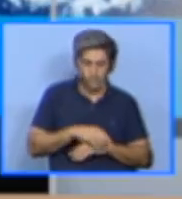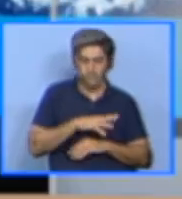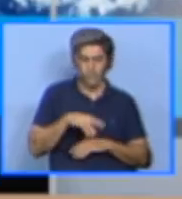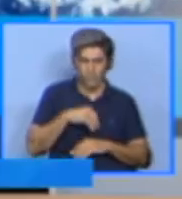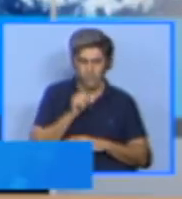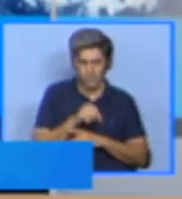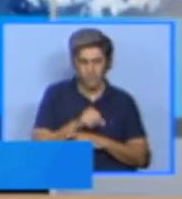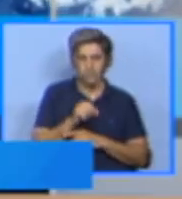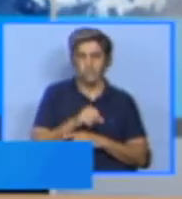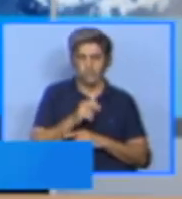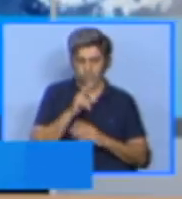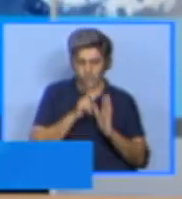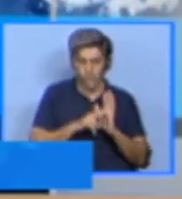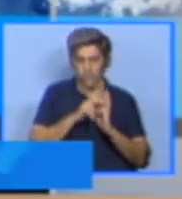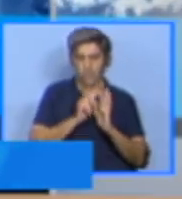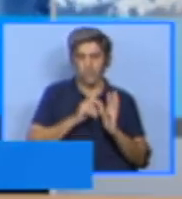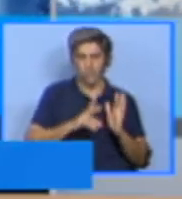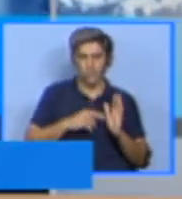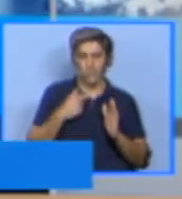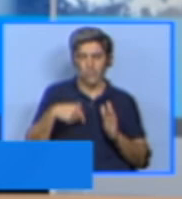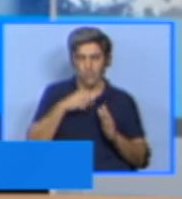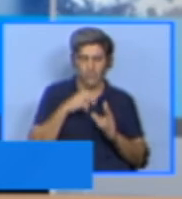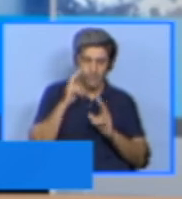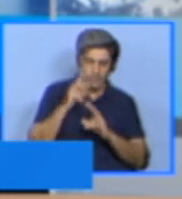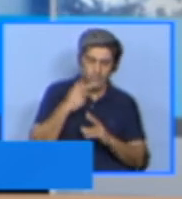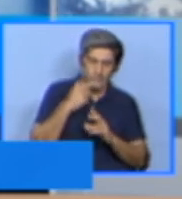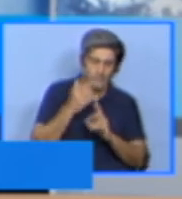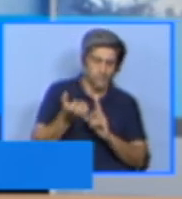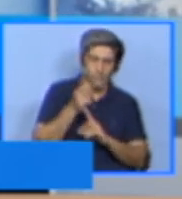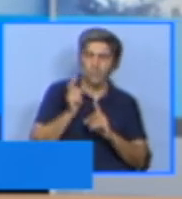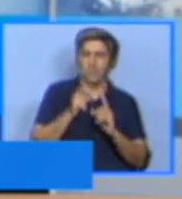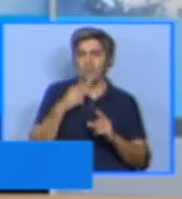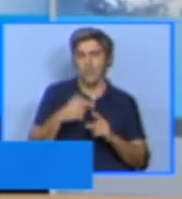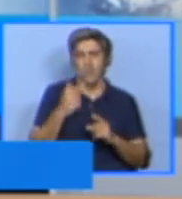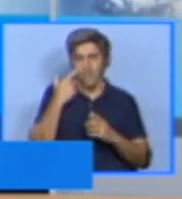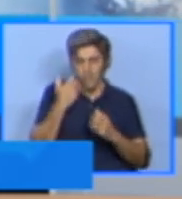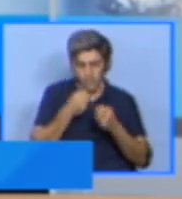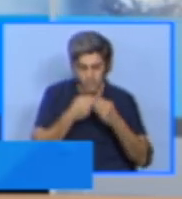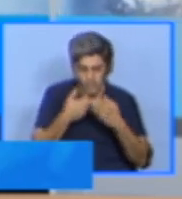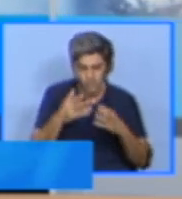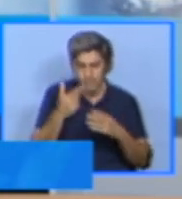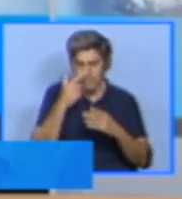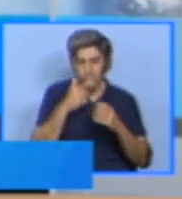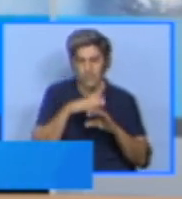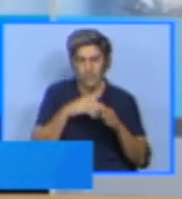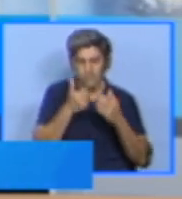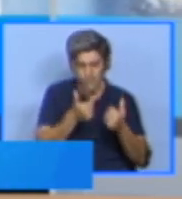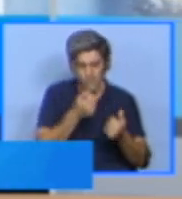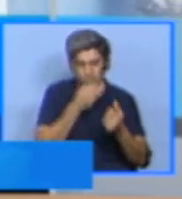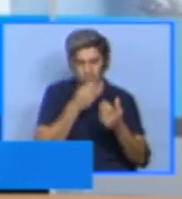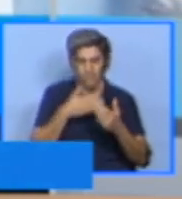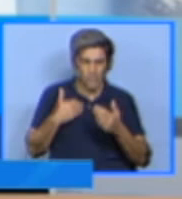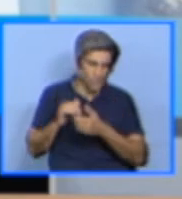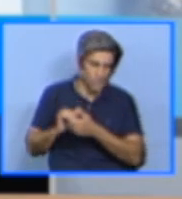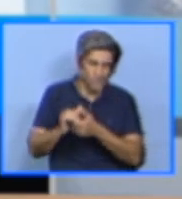o que nós temos percebido de ano para ano é, de facto, que há um grande empenho dos nossos benfeitores, uma grande